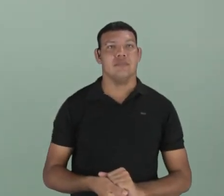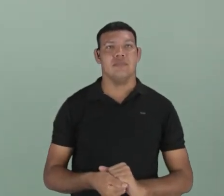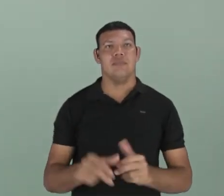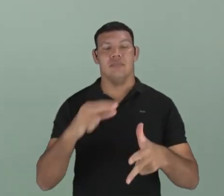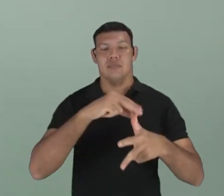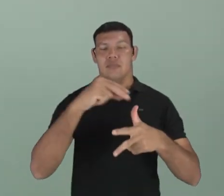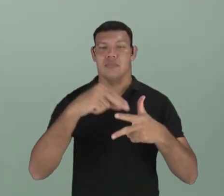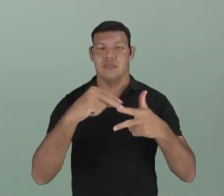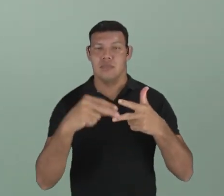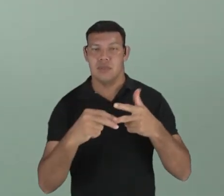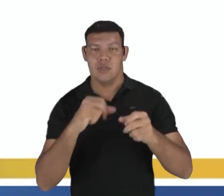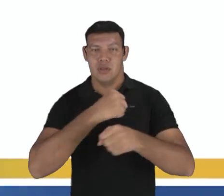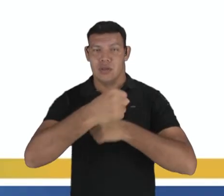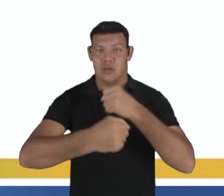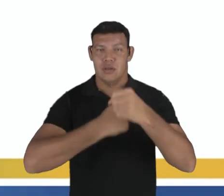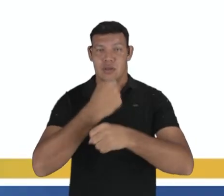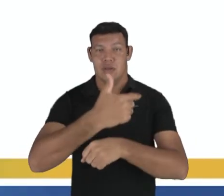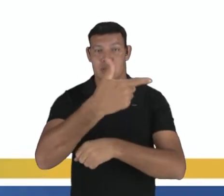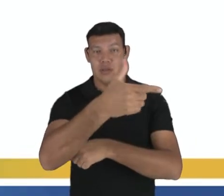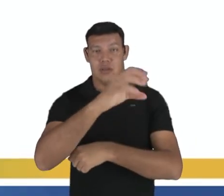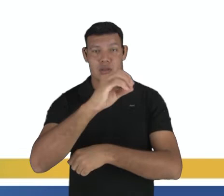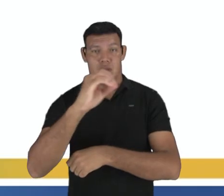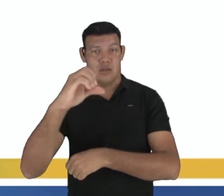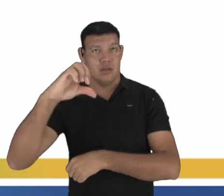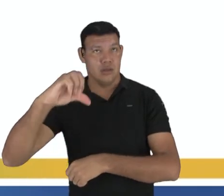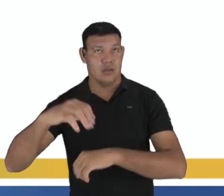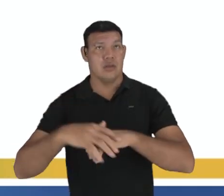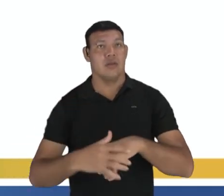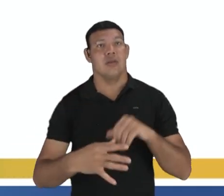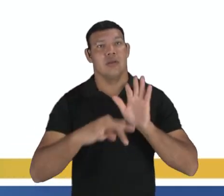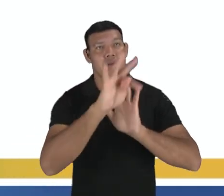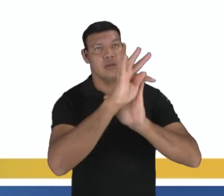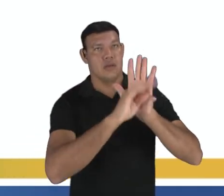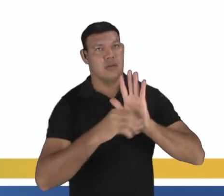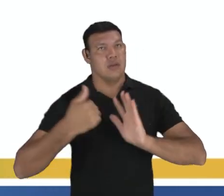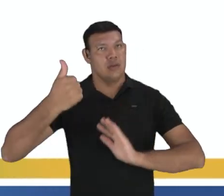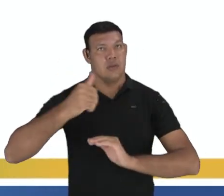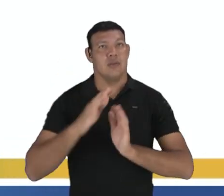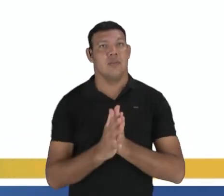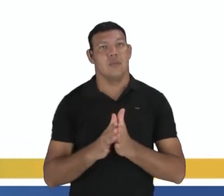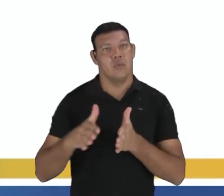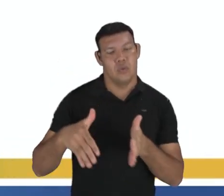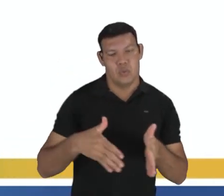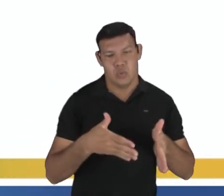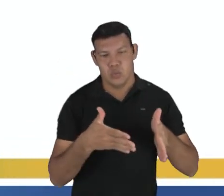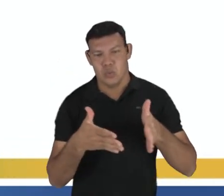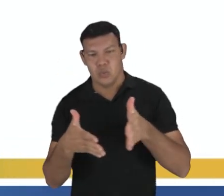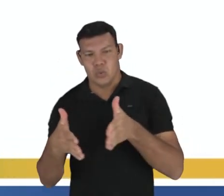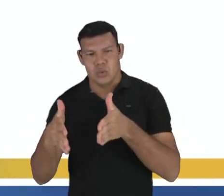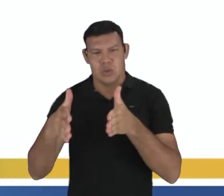Próximo. Enem 2009. Texto 1. No meio do caminho